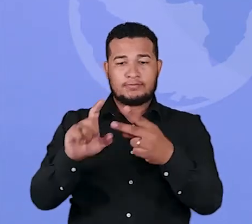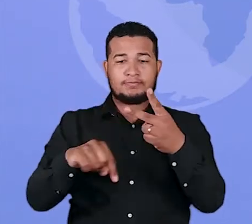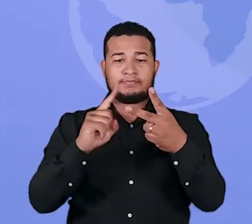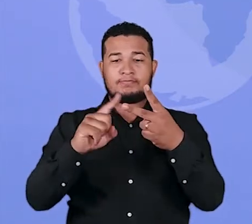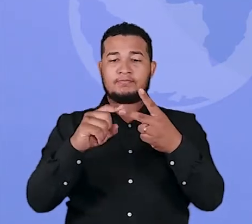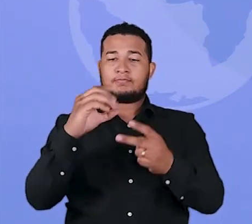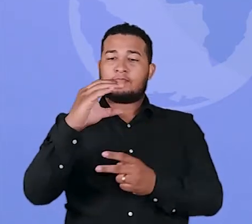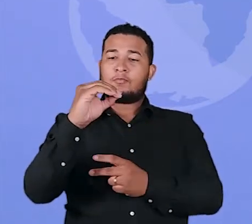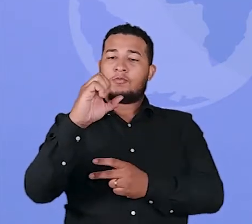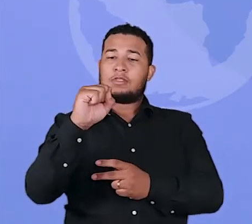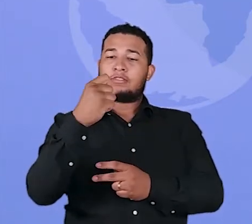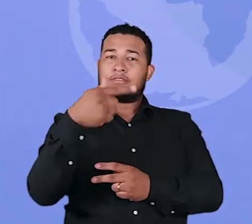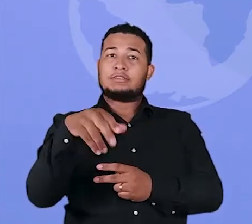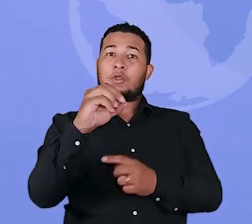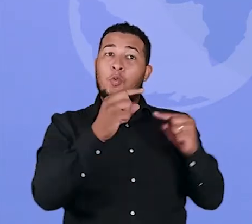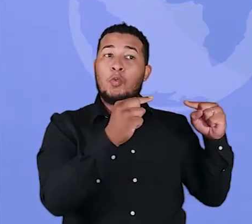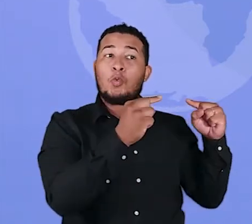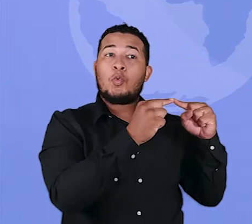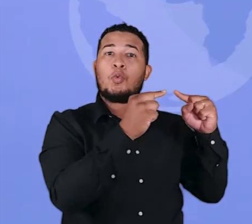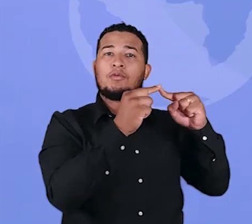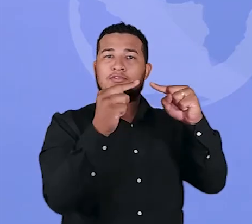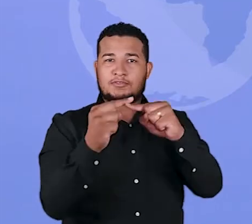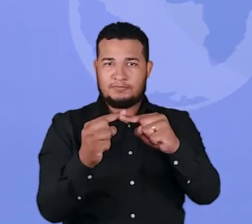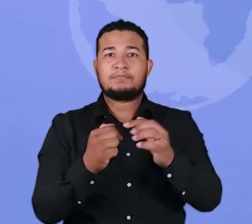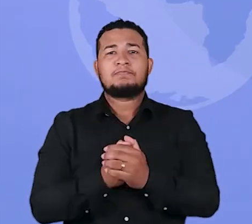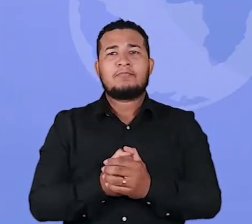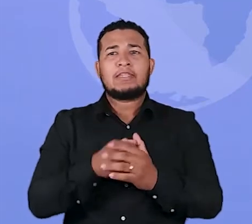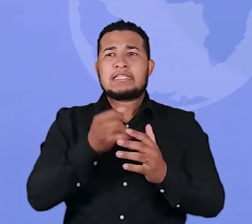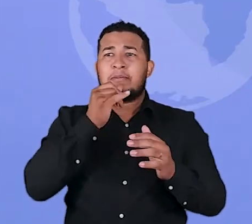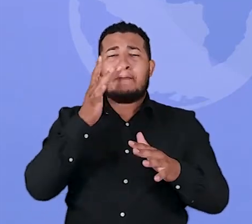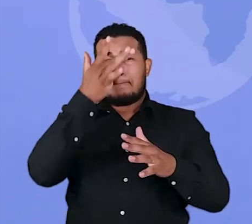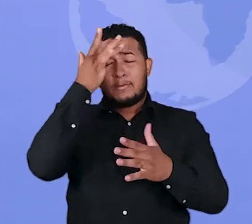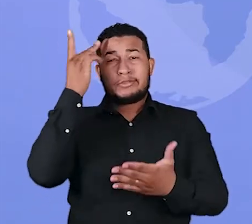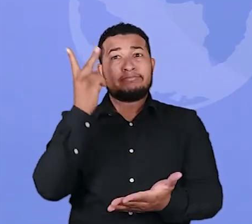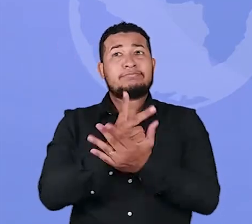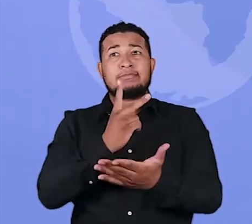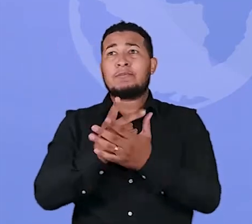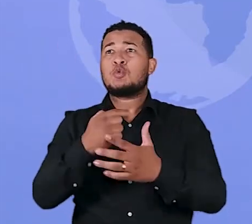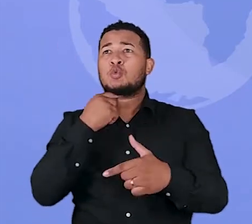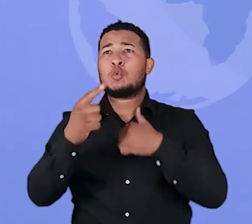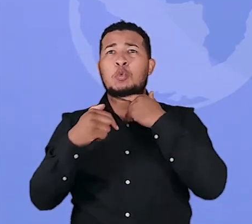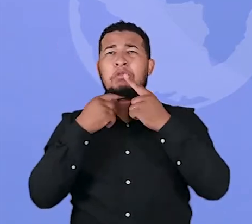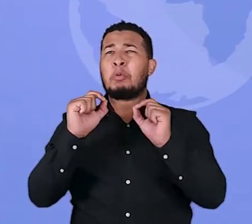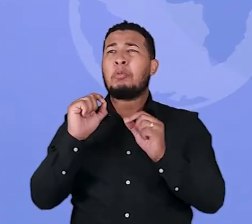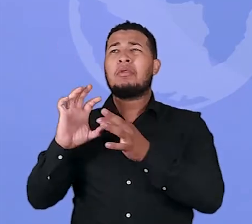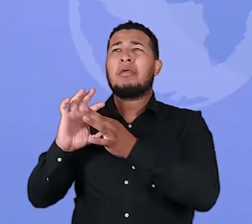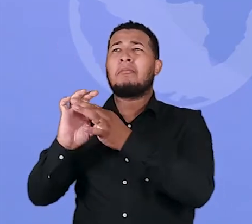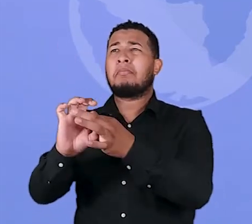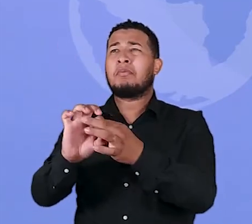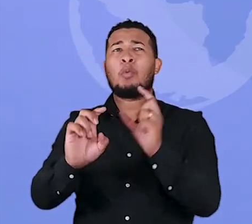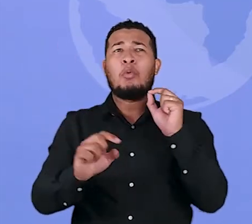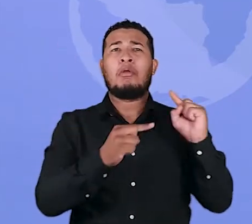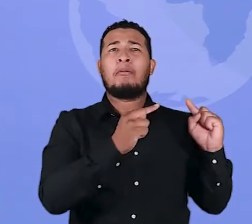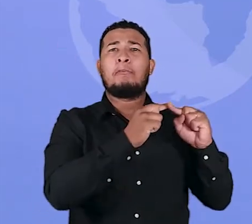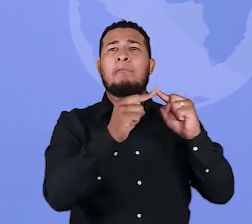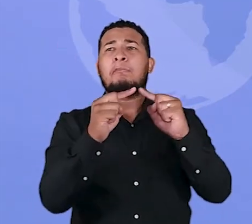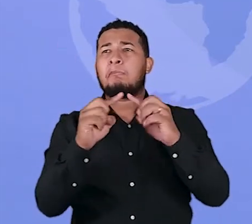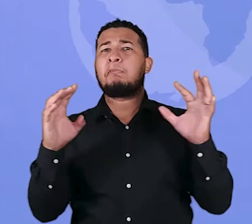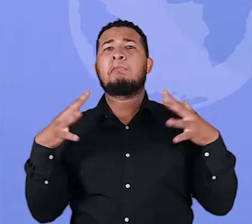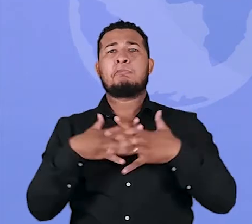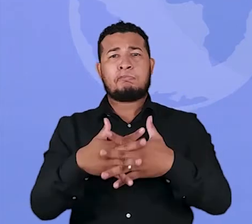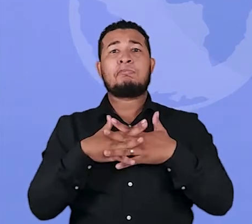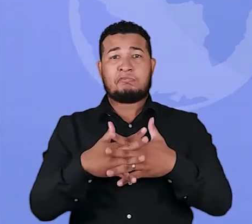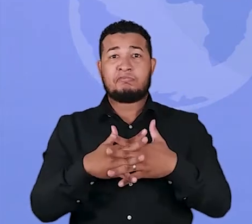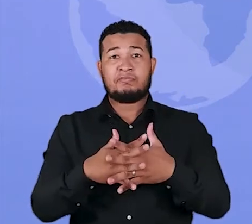textual. O pessoal sempre tem essa dúvida do que é um, do que é outro. Então, hoje nós vamos tirar